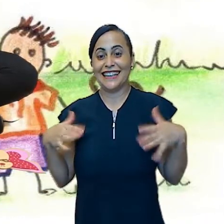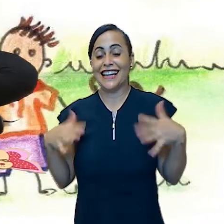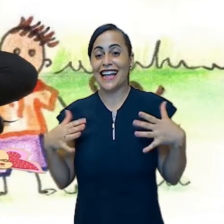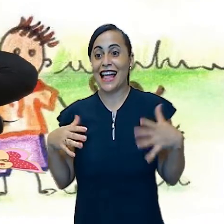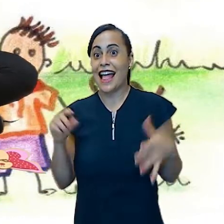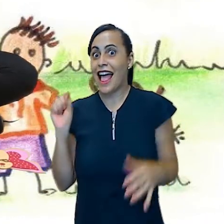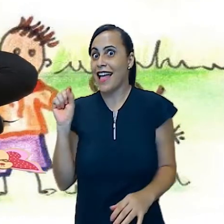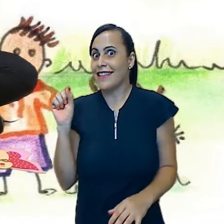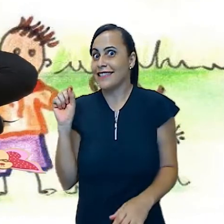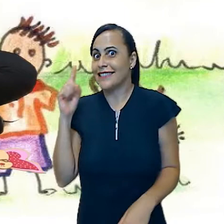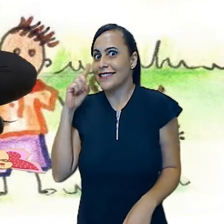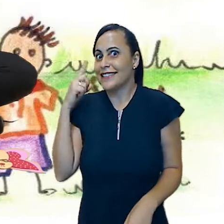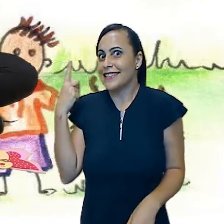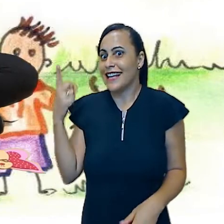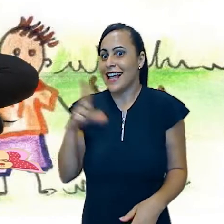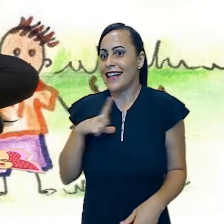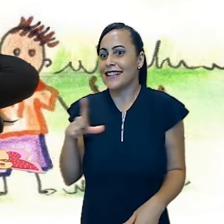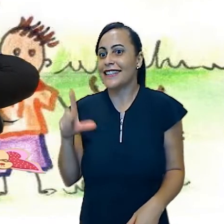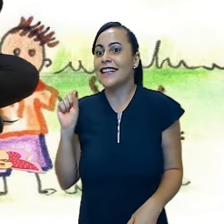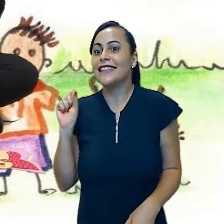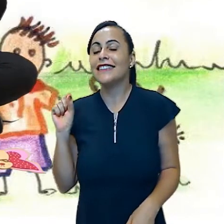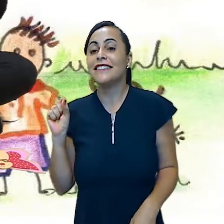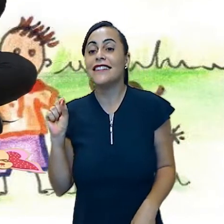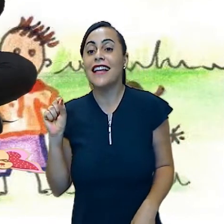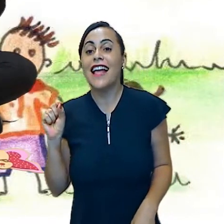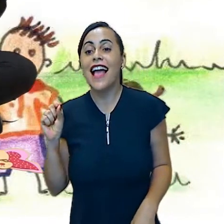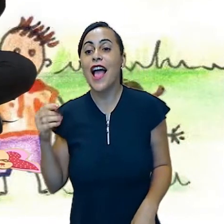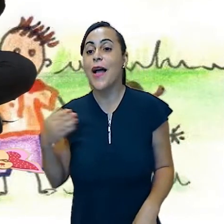Que será?